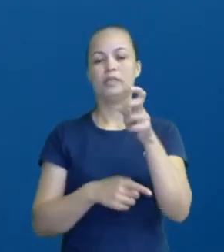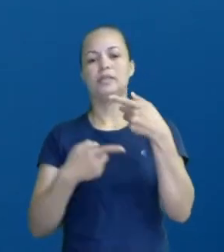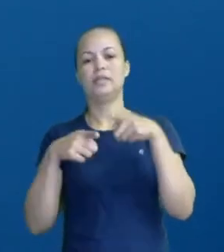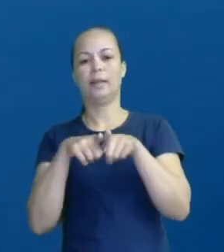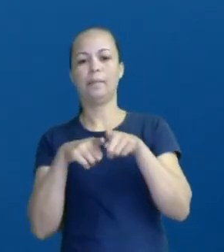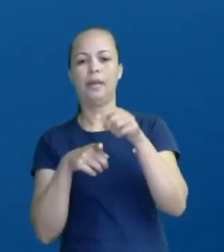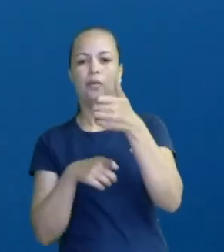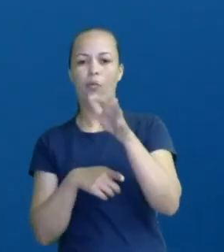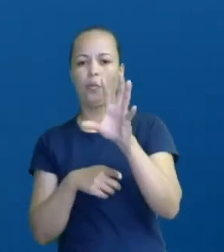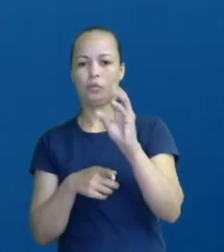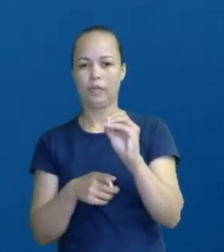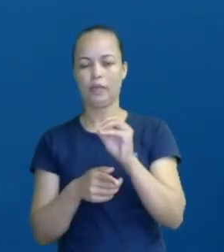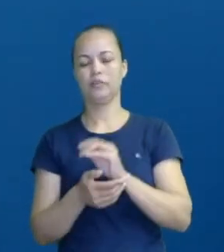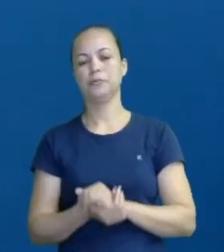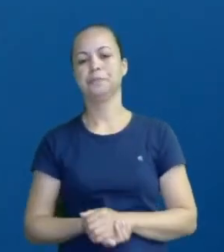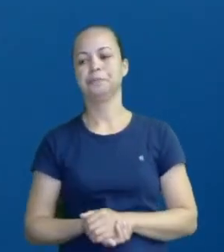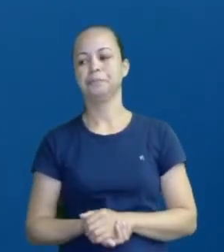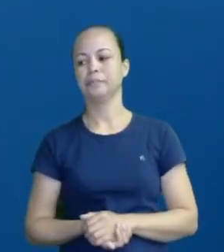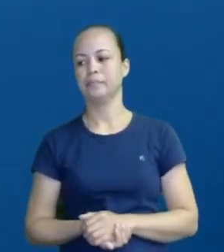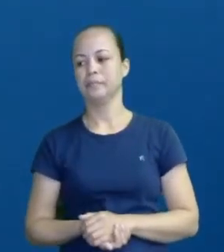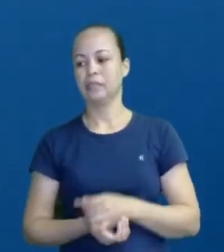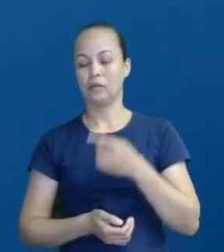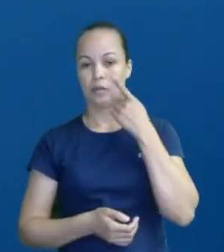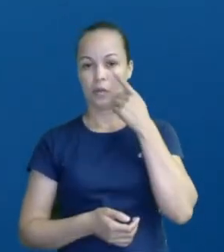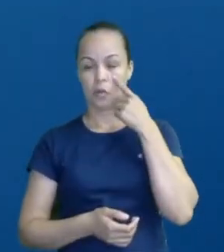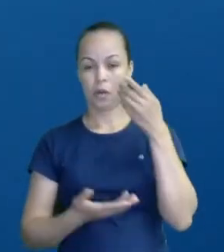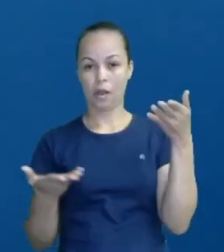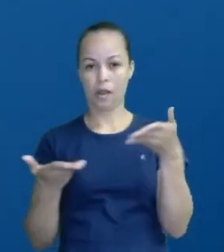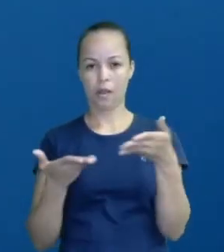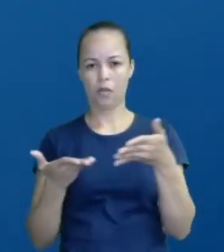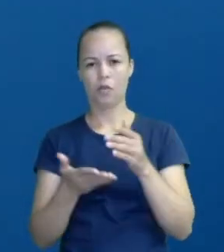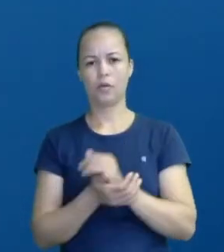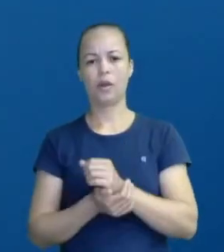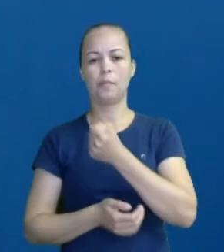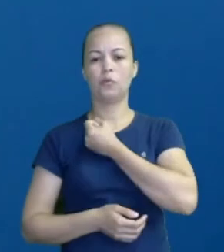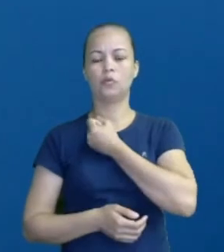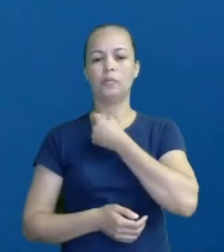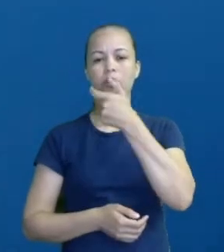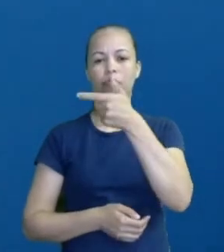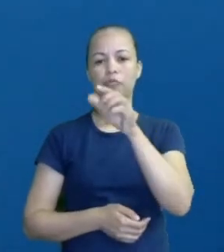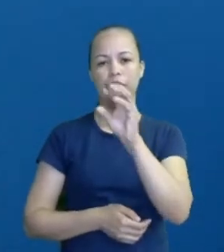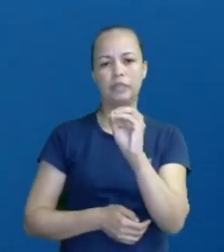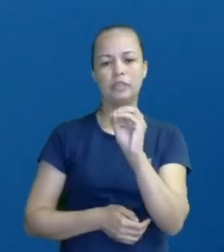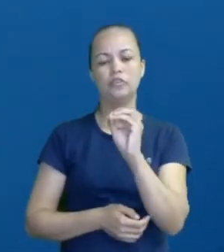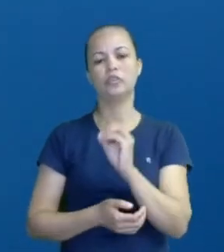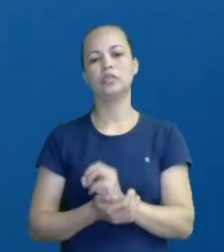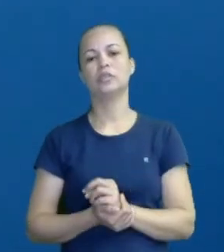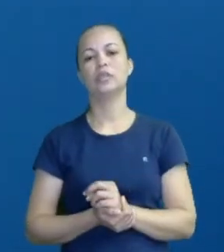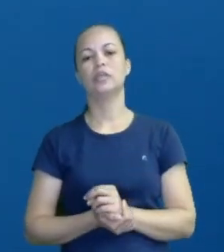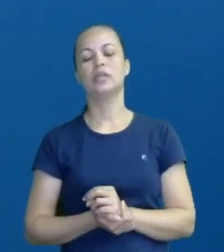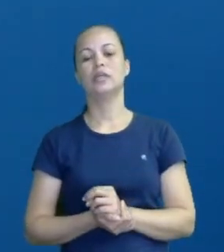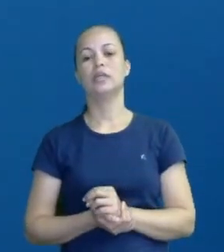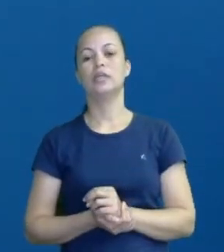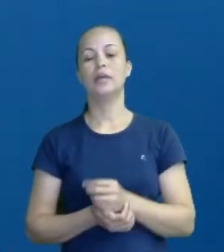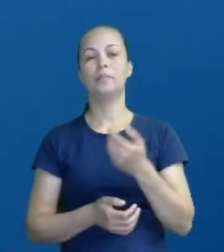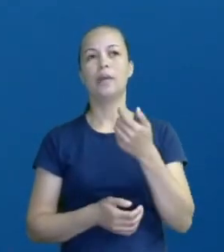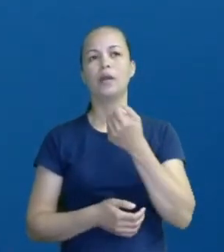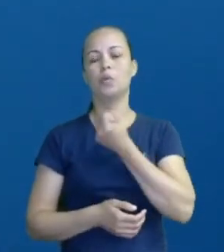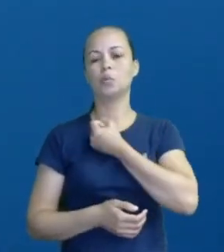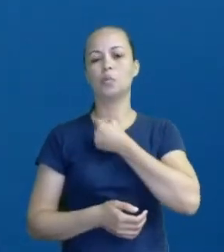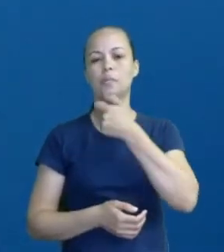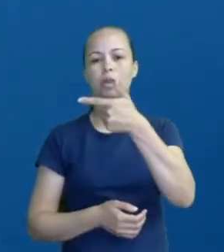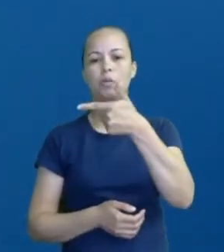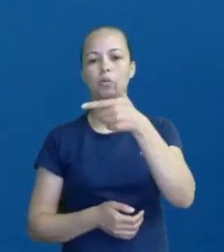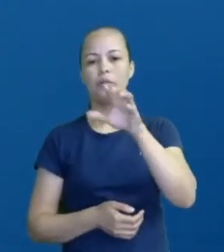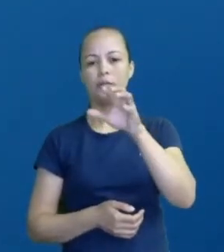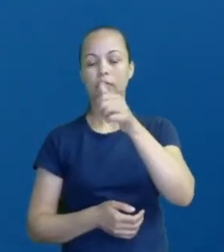10, tá? Então, vamos olhar agora para o número 20 e para o número